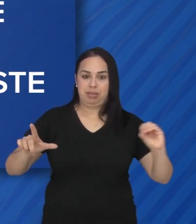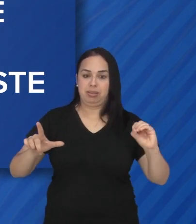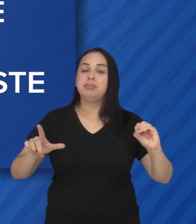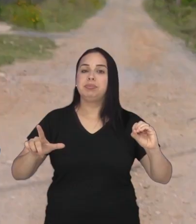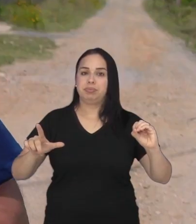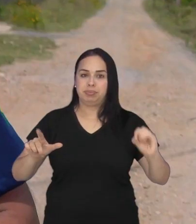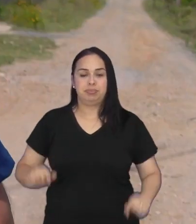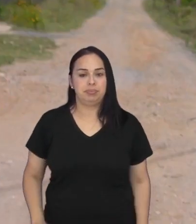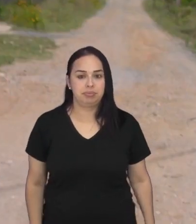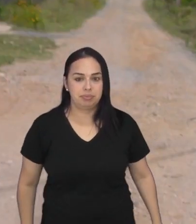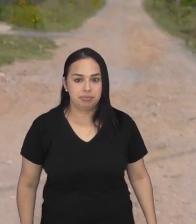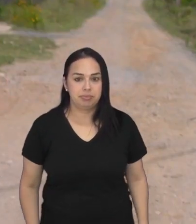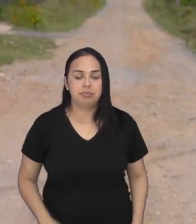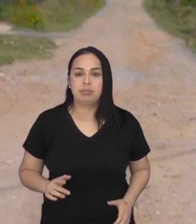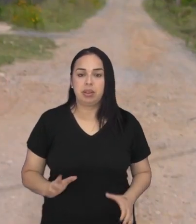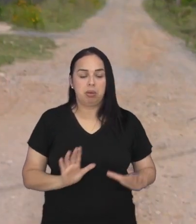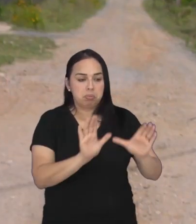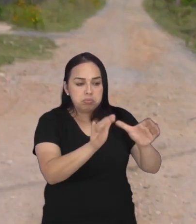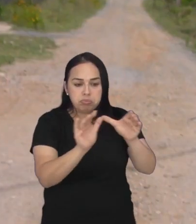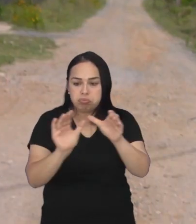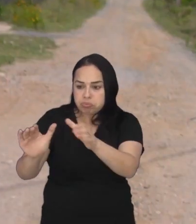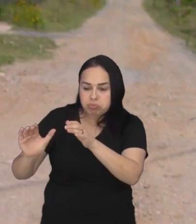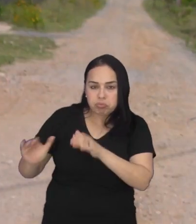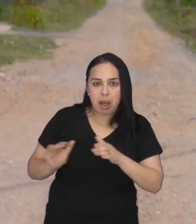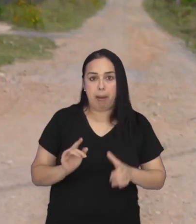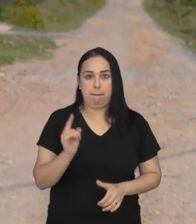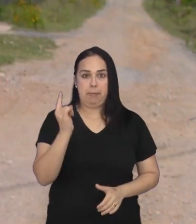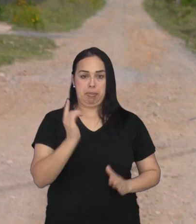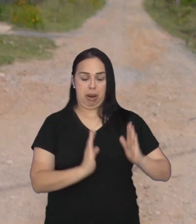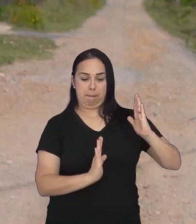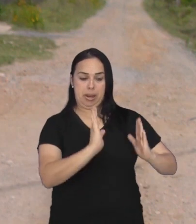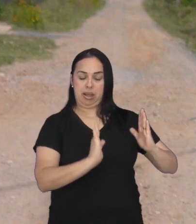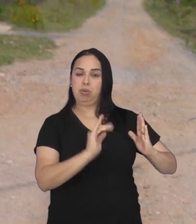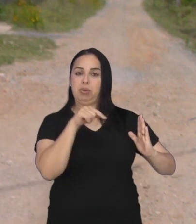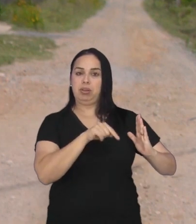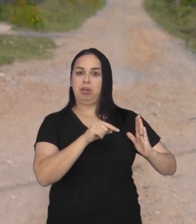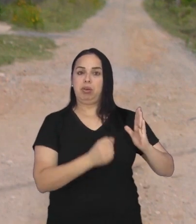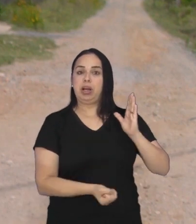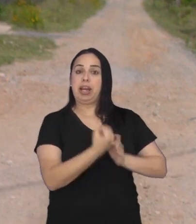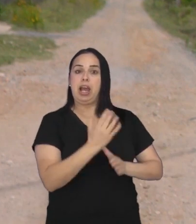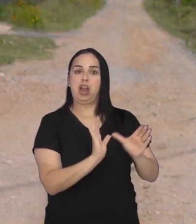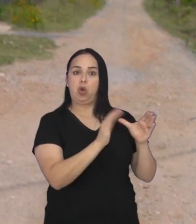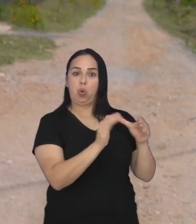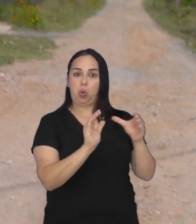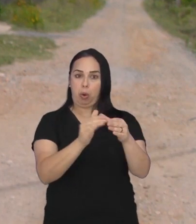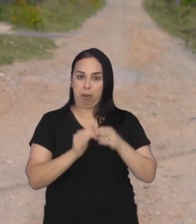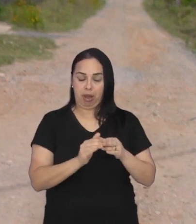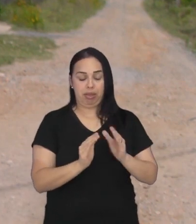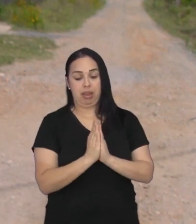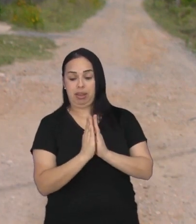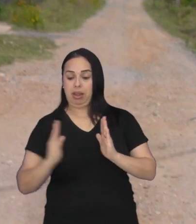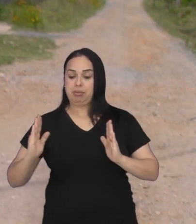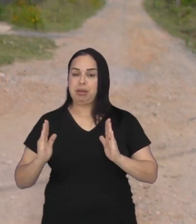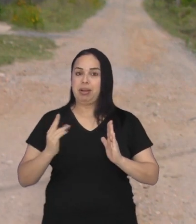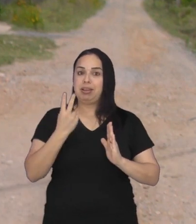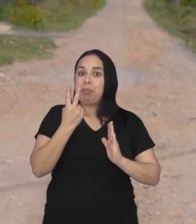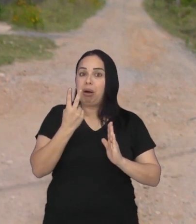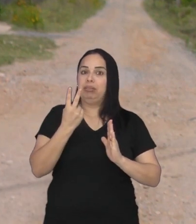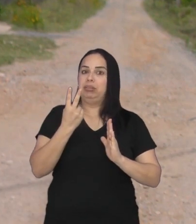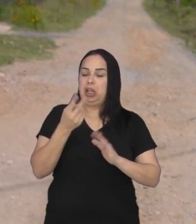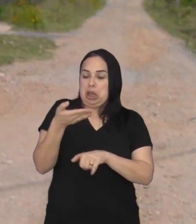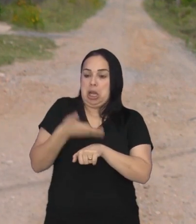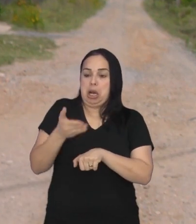ao próximo e criar um ambiente anti-bullying. Nessa situação de bullying você tem sempre os dois lados, né? Então a gente tem que fortalecer essas